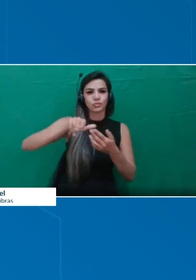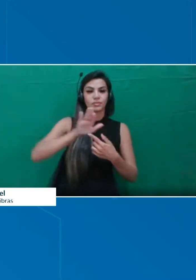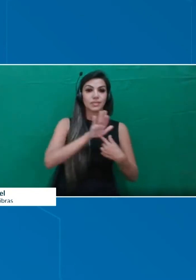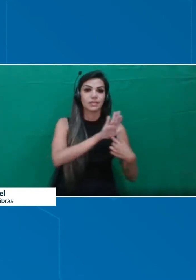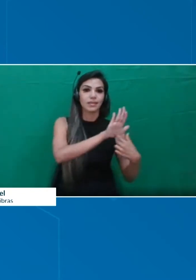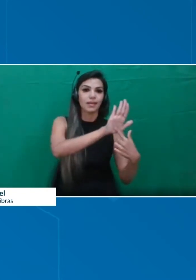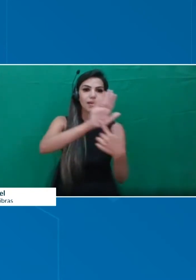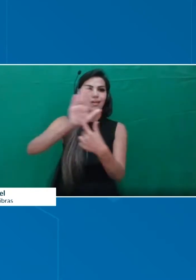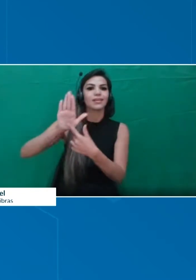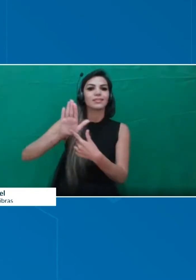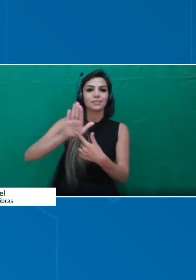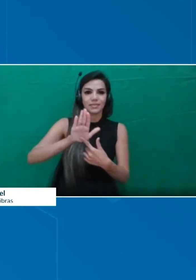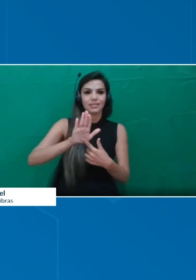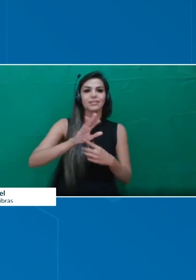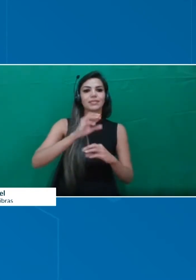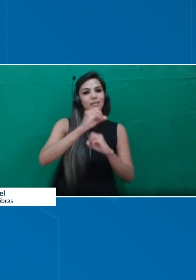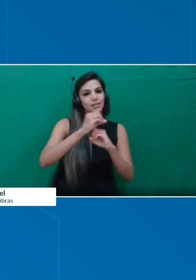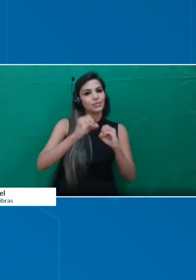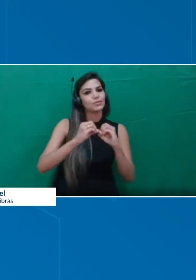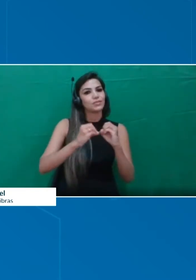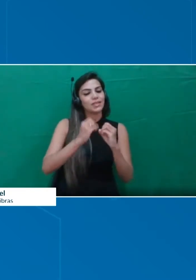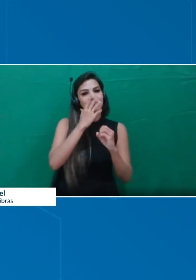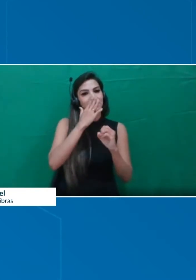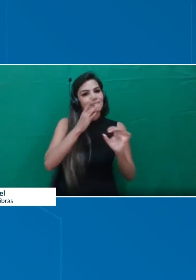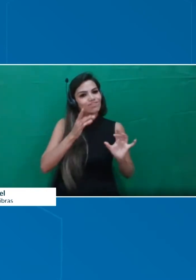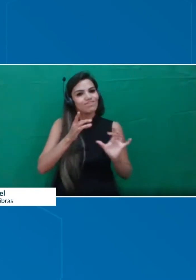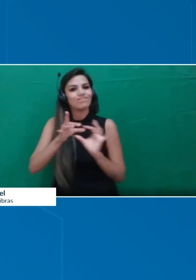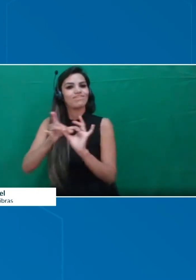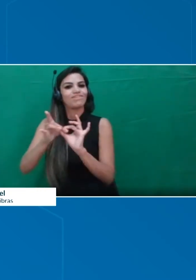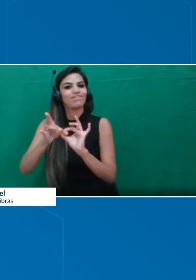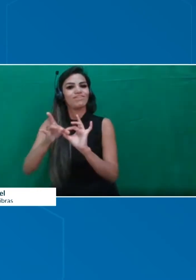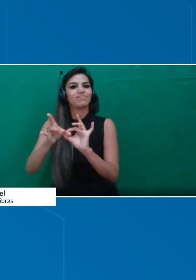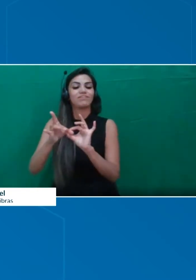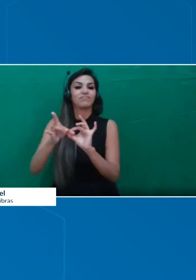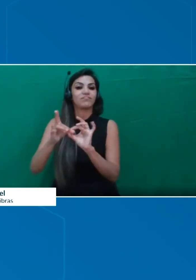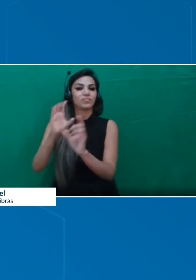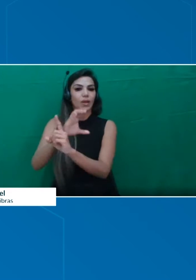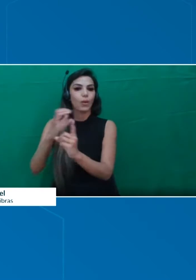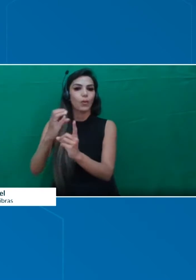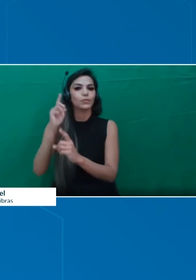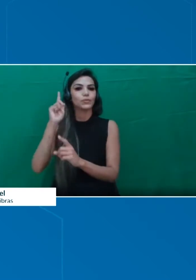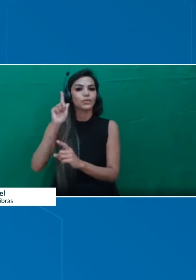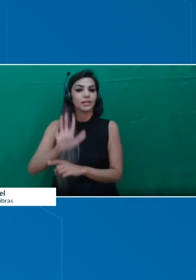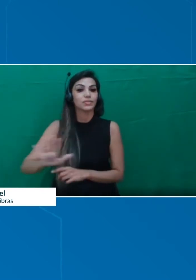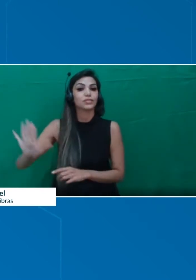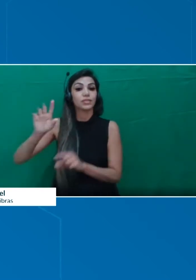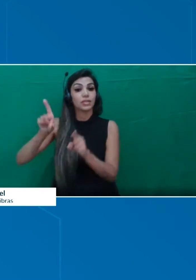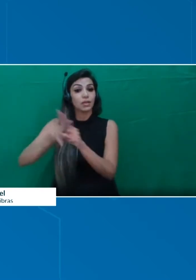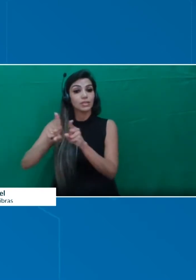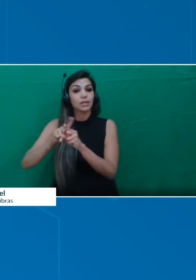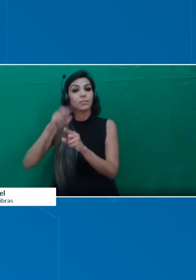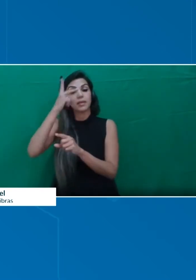a universidade se aproxima muito mais, tanto da comunidade geral como dos egressos, né?